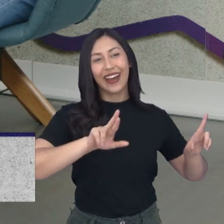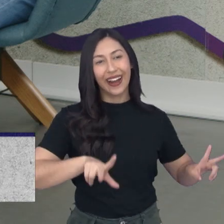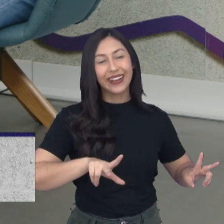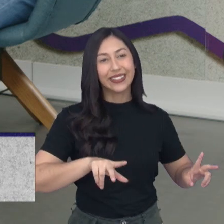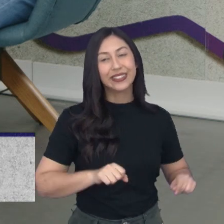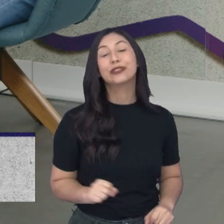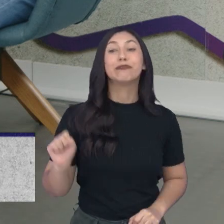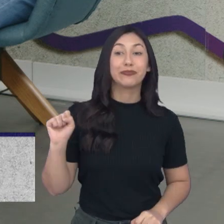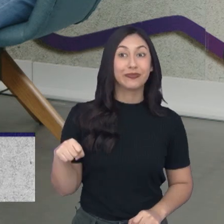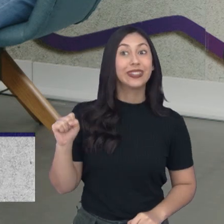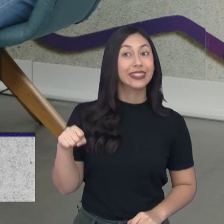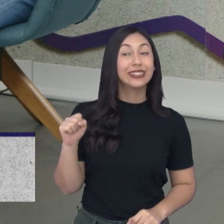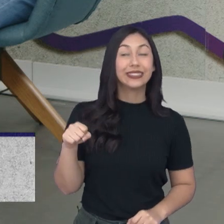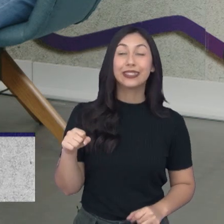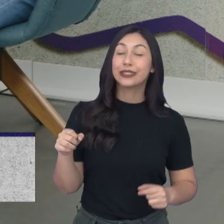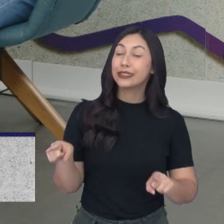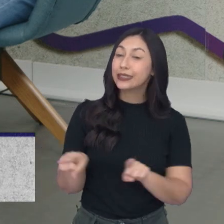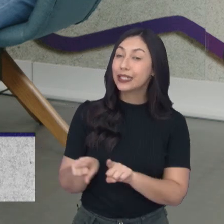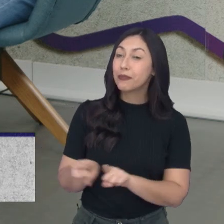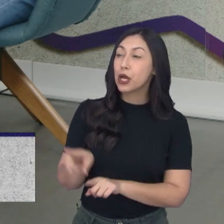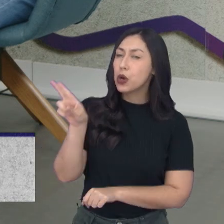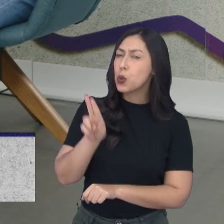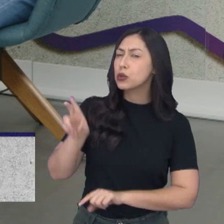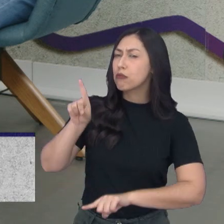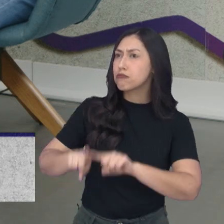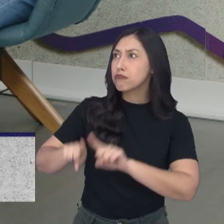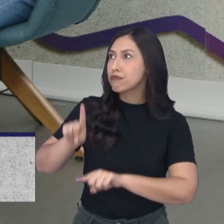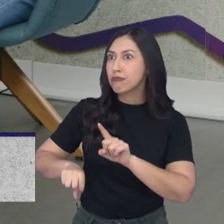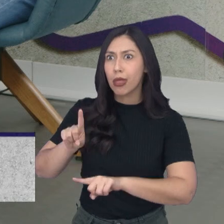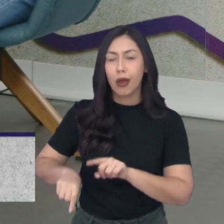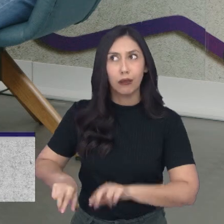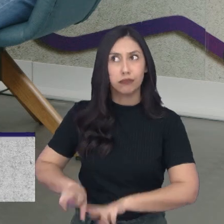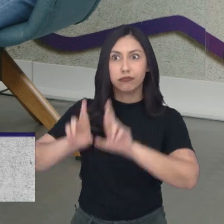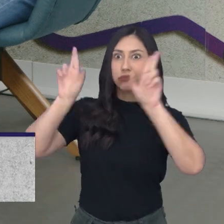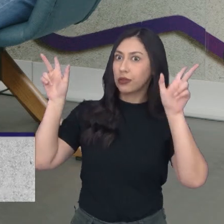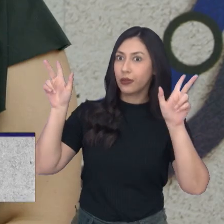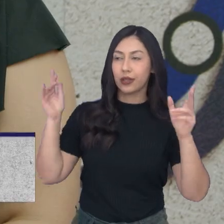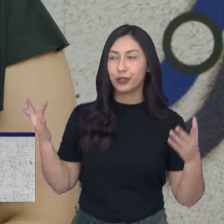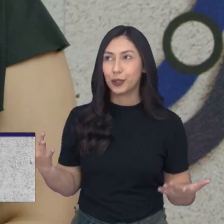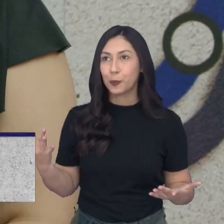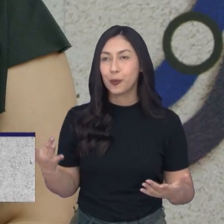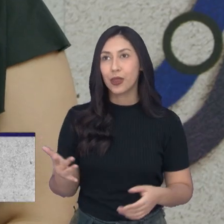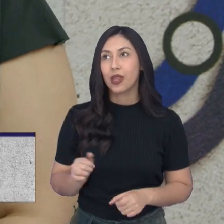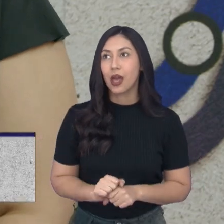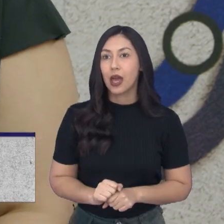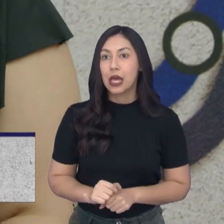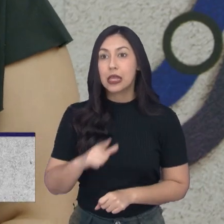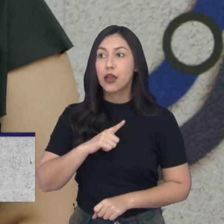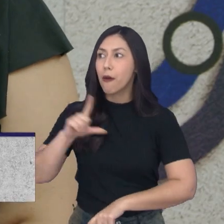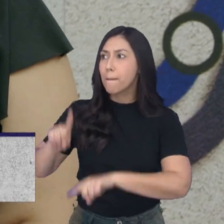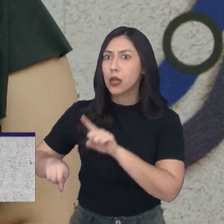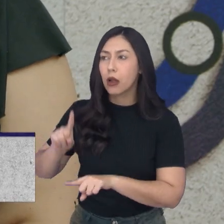né? Exatamente. E a gente usa materiais bem inusitados muitas vezes, né? Um dos produtos que assim